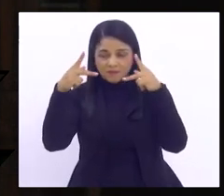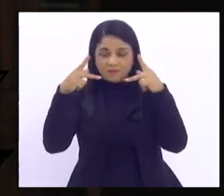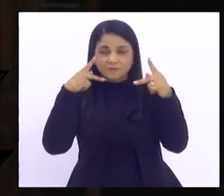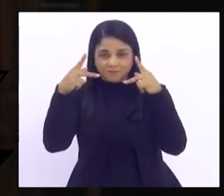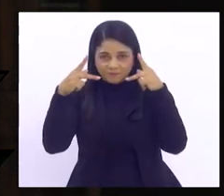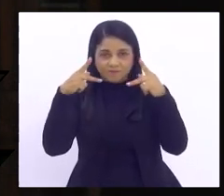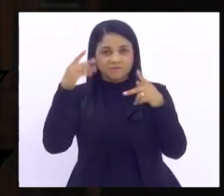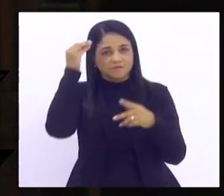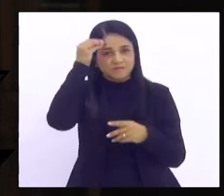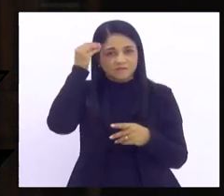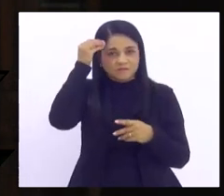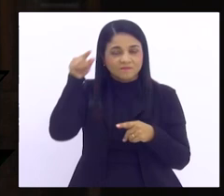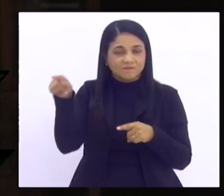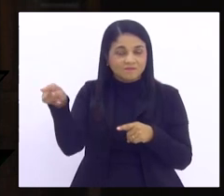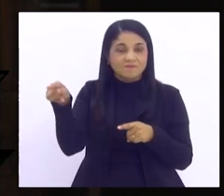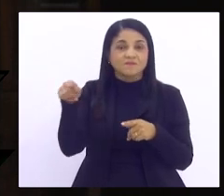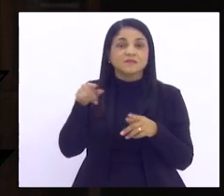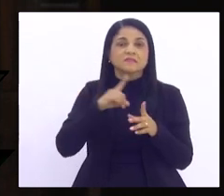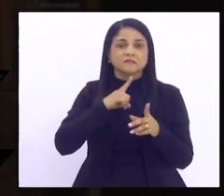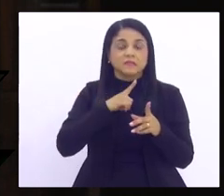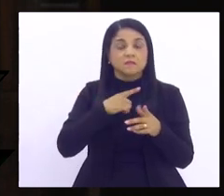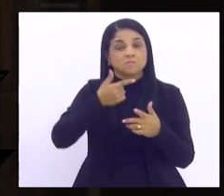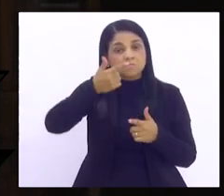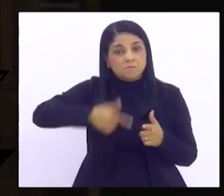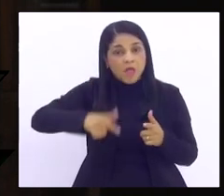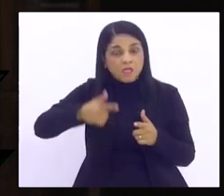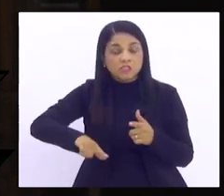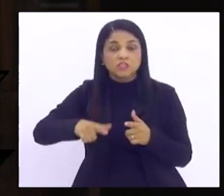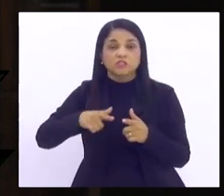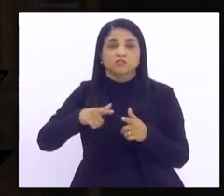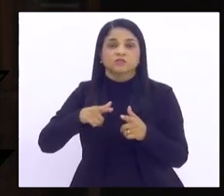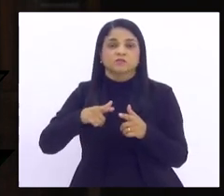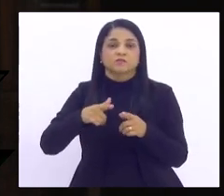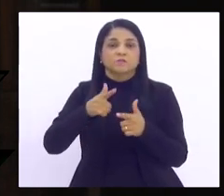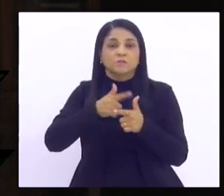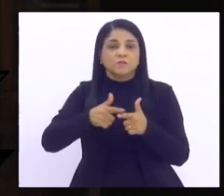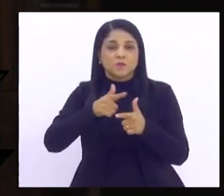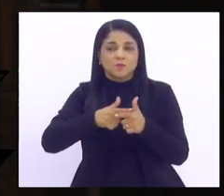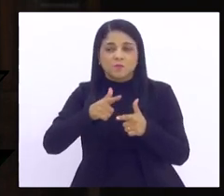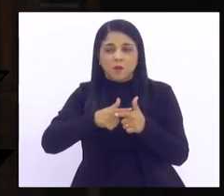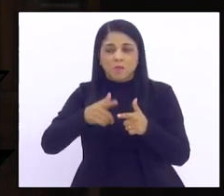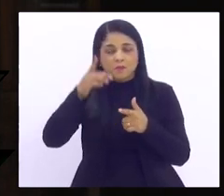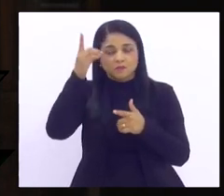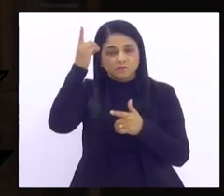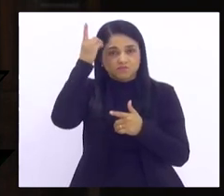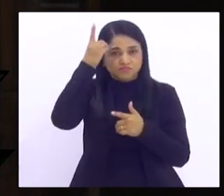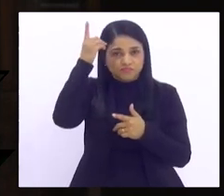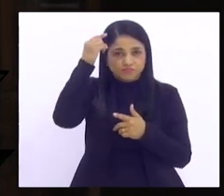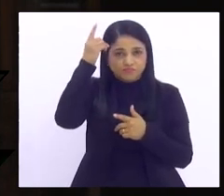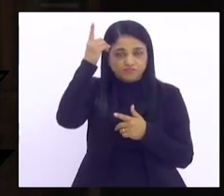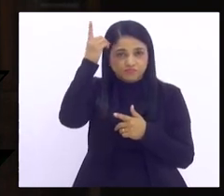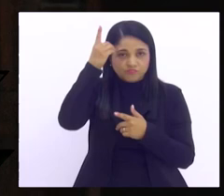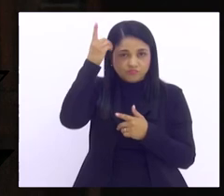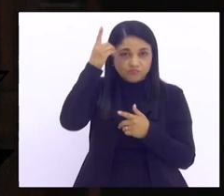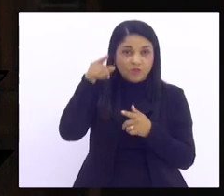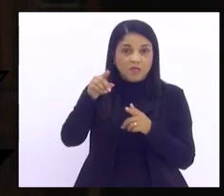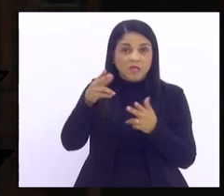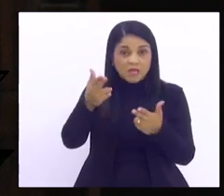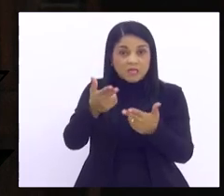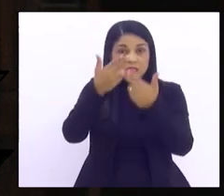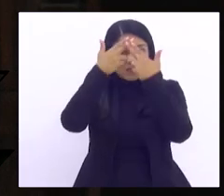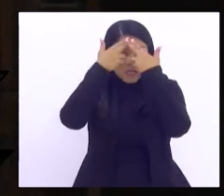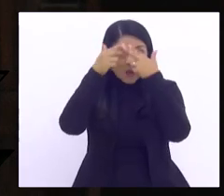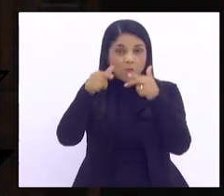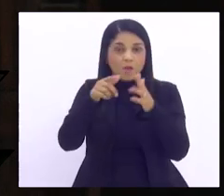têm 30% mais chance de terem problemas mentais do que as mulheres que nunca passaram por isso. E o trauma de quem fez o